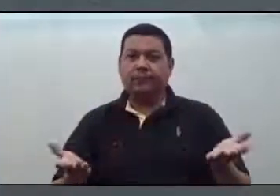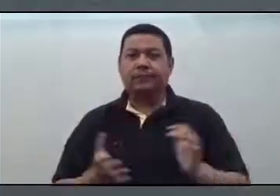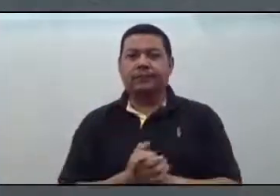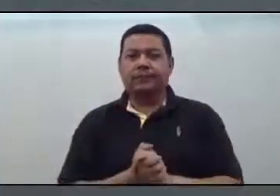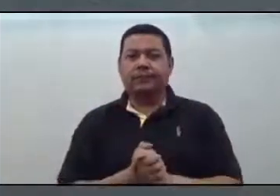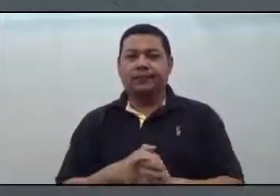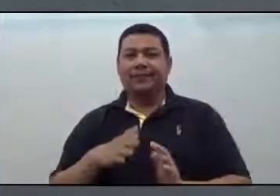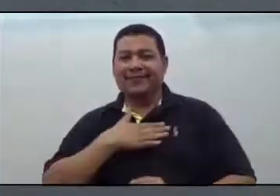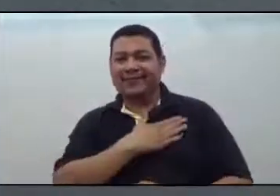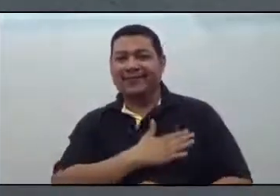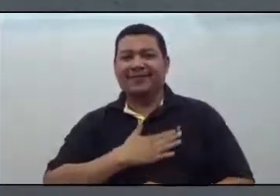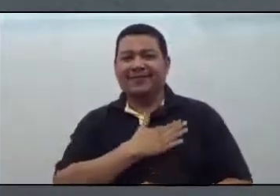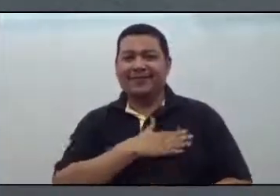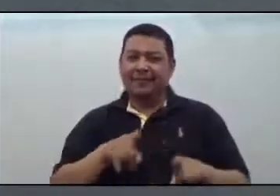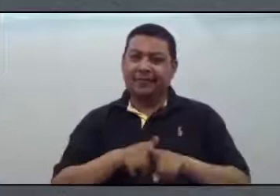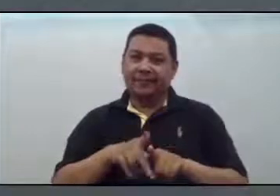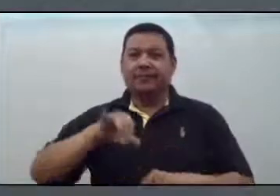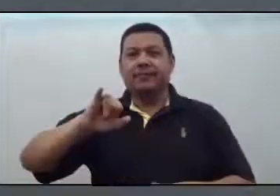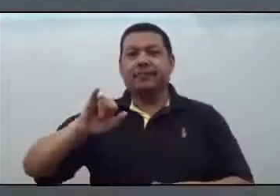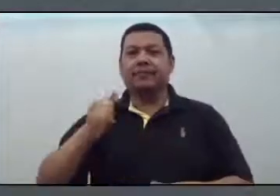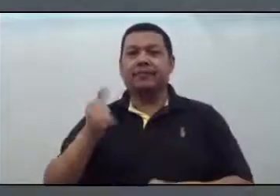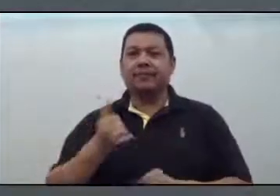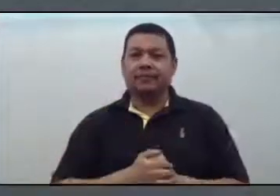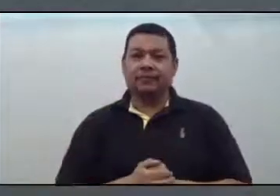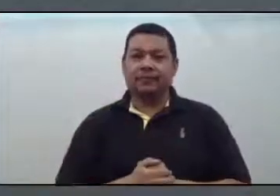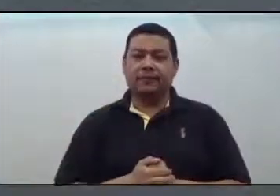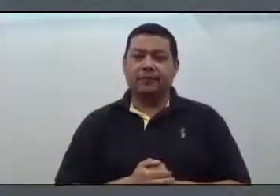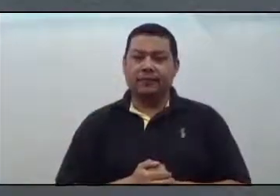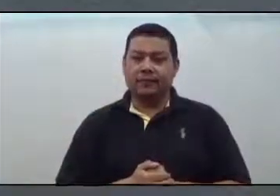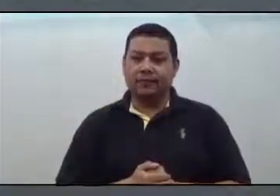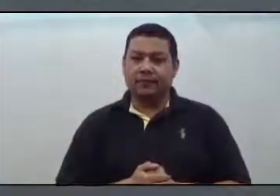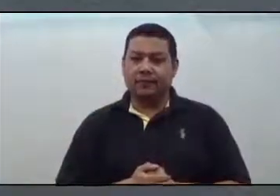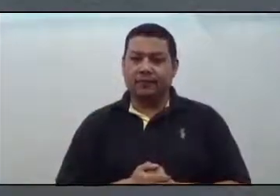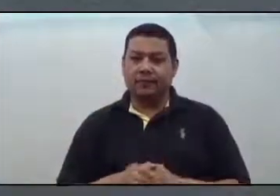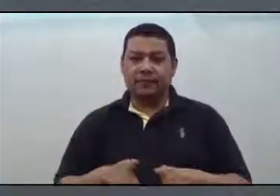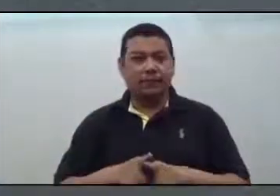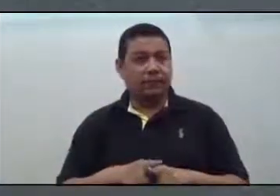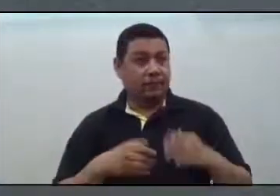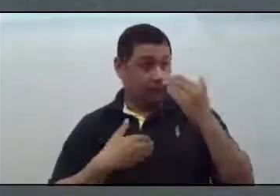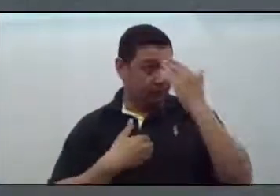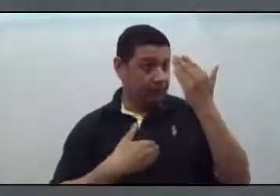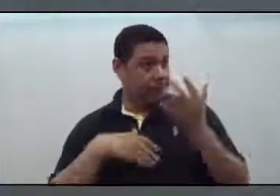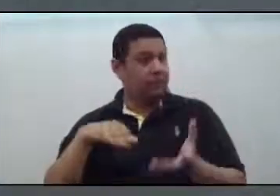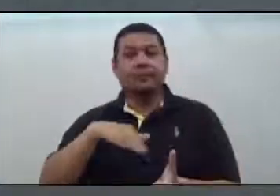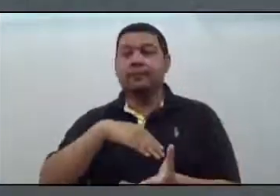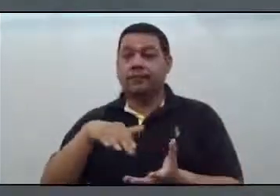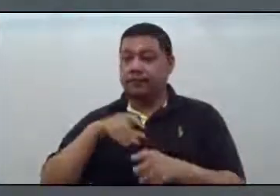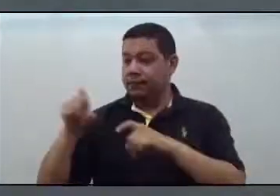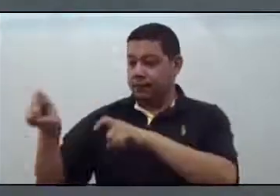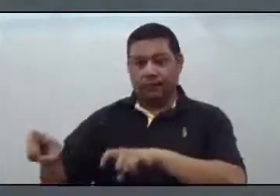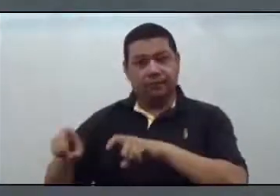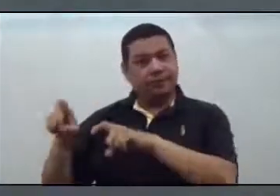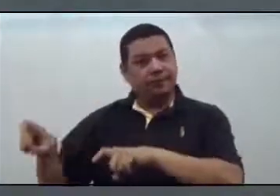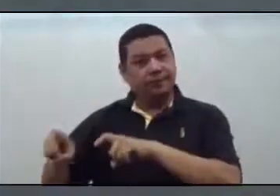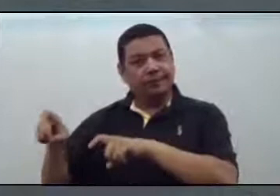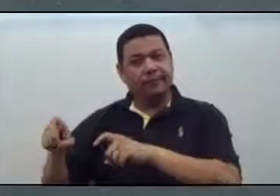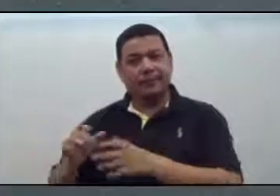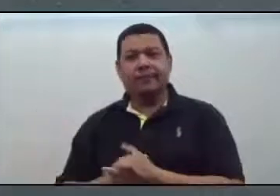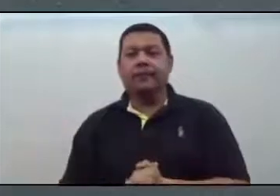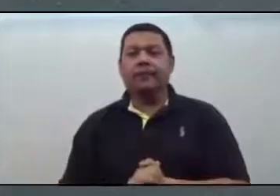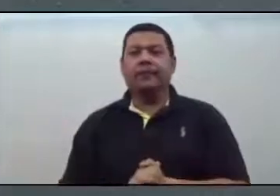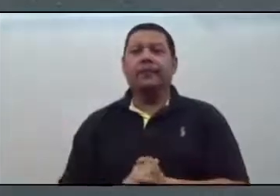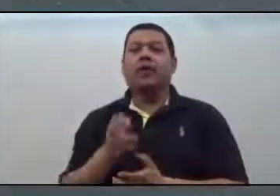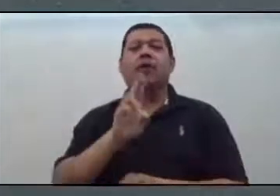Gostaria aqui de aproveitar a oportunidade que ele está presente, agradecer à Secretaria de Agricultura, em